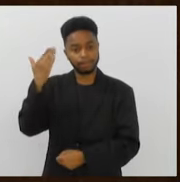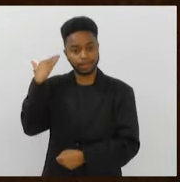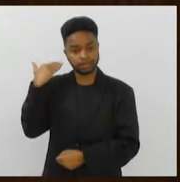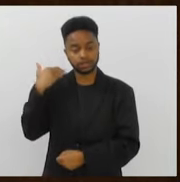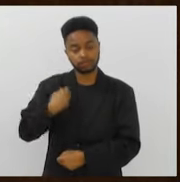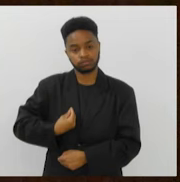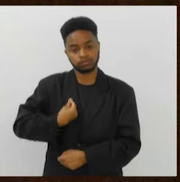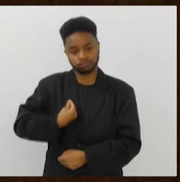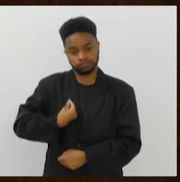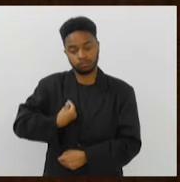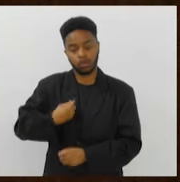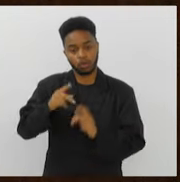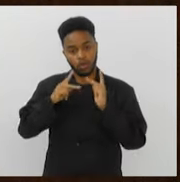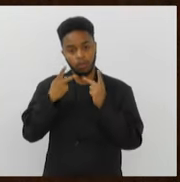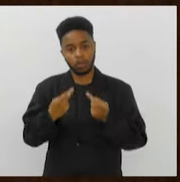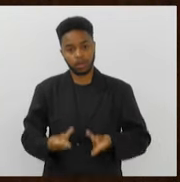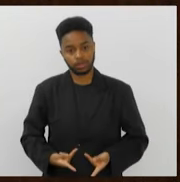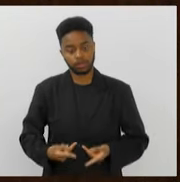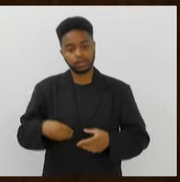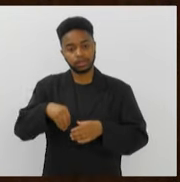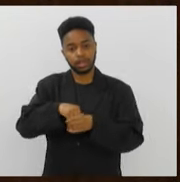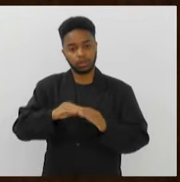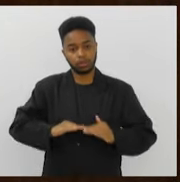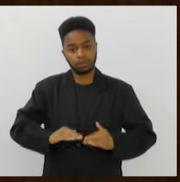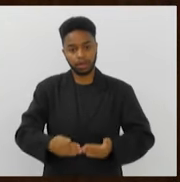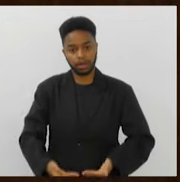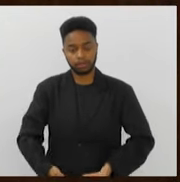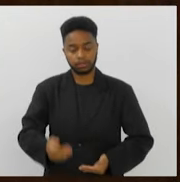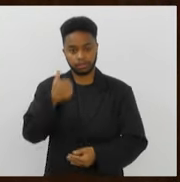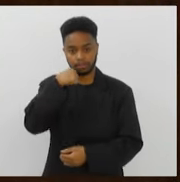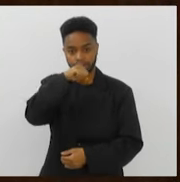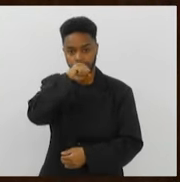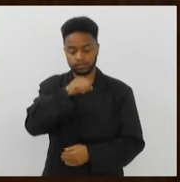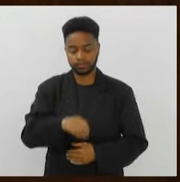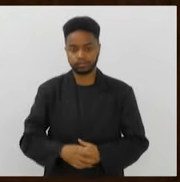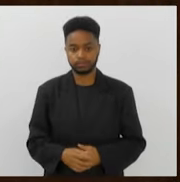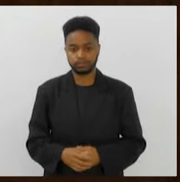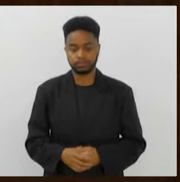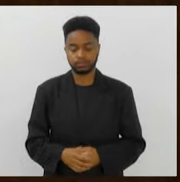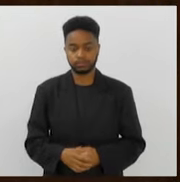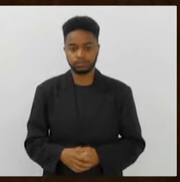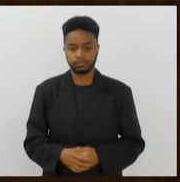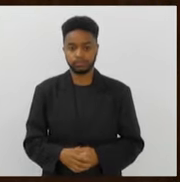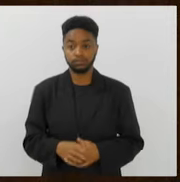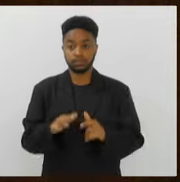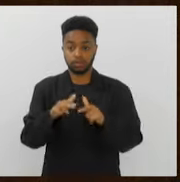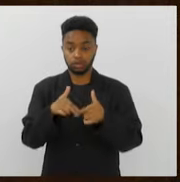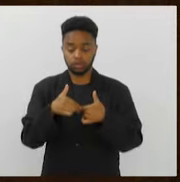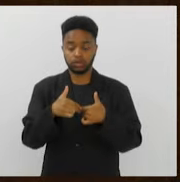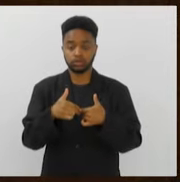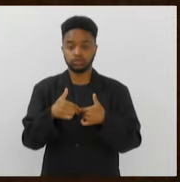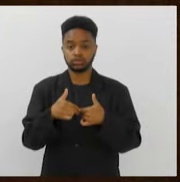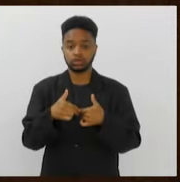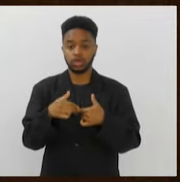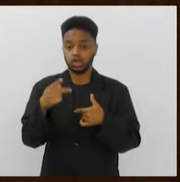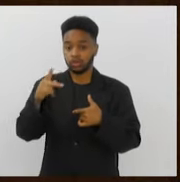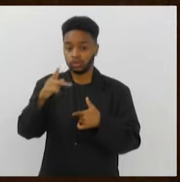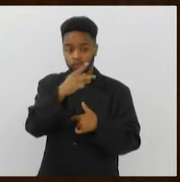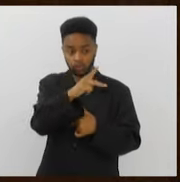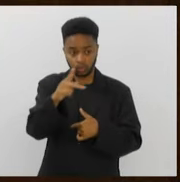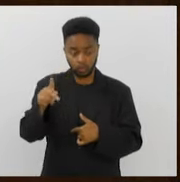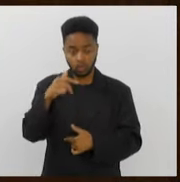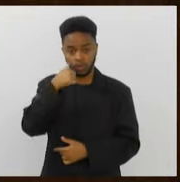seres vivos, seres humanos, dentro do útero materno. E por conta e obra e graça da mãe de vossas